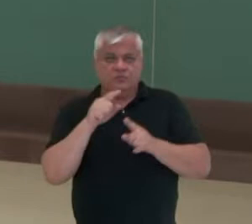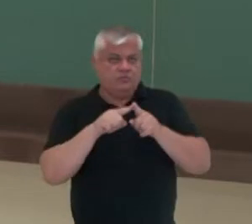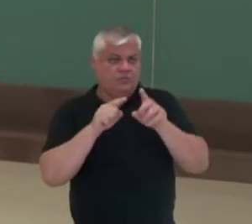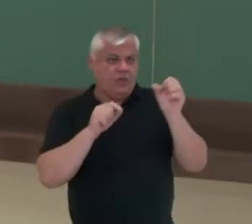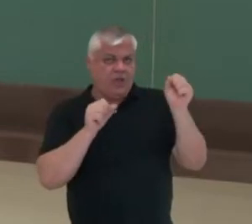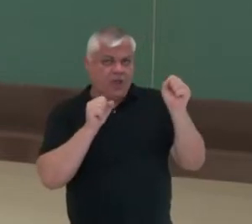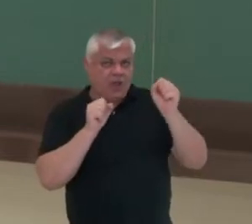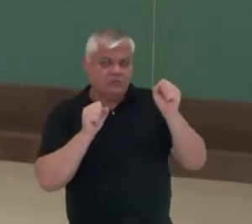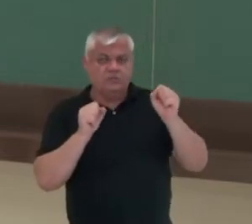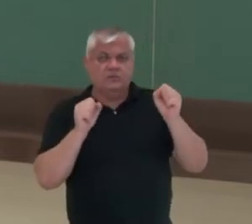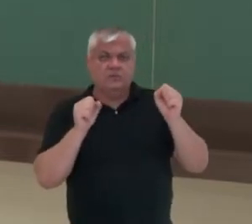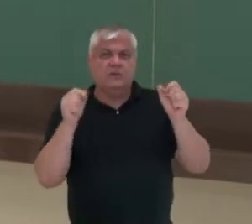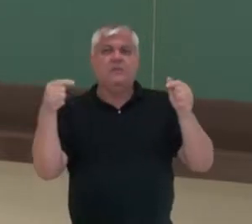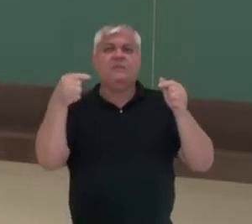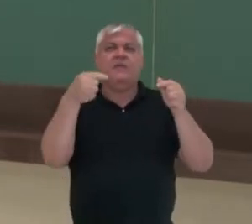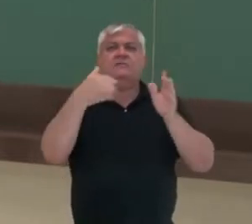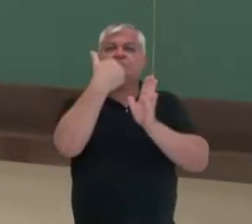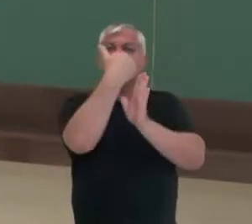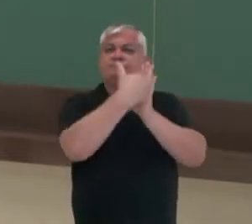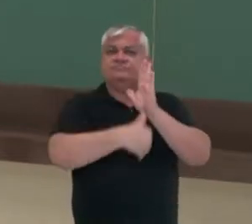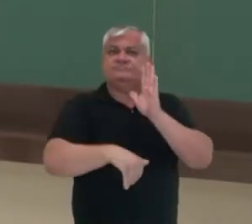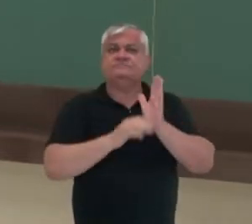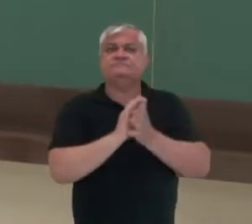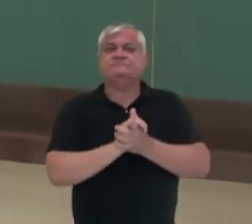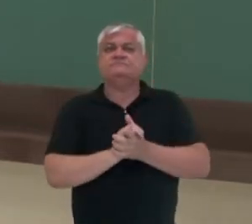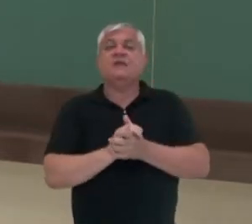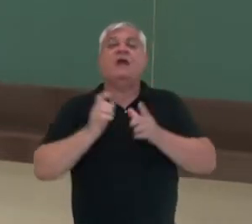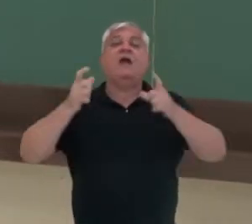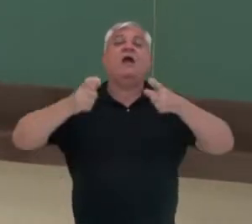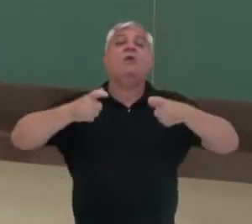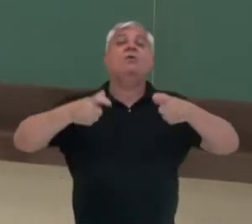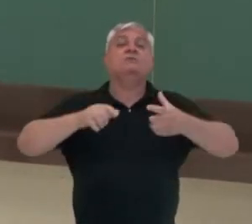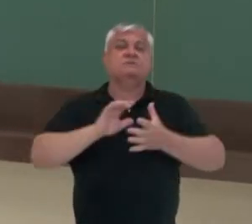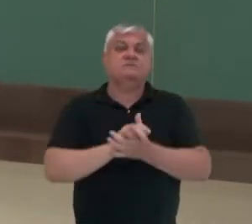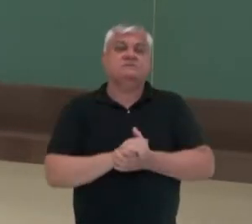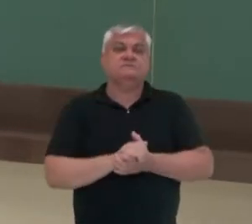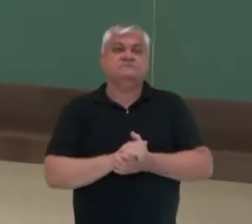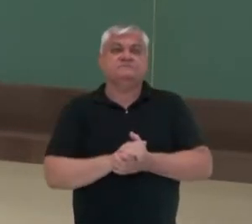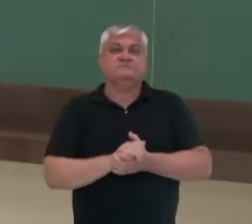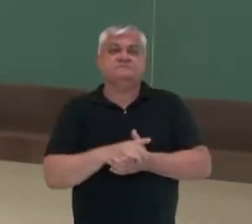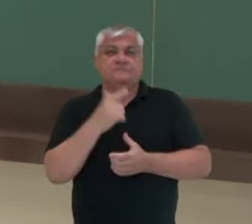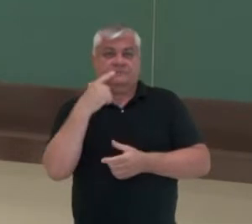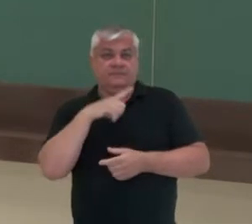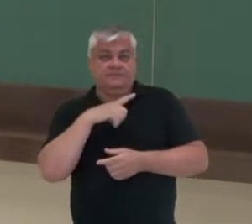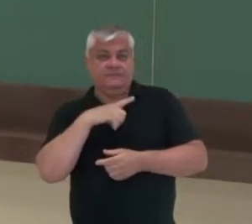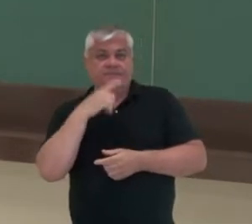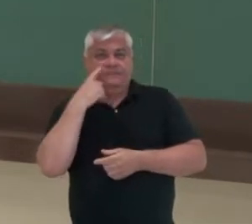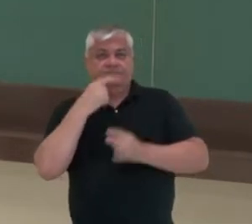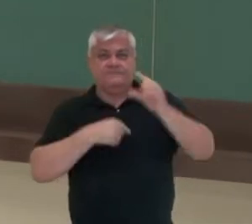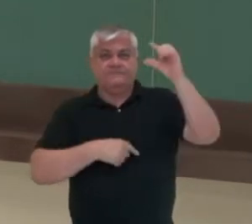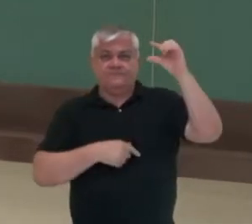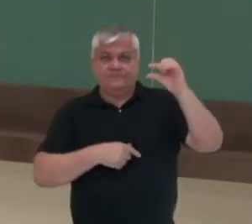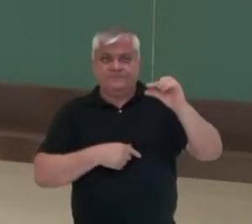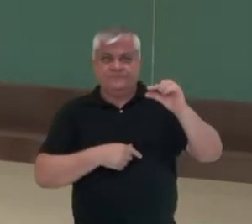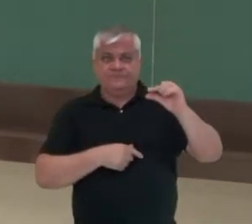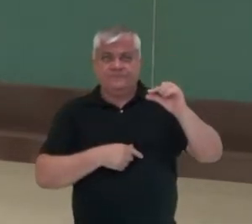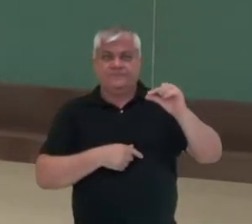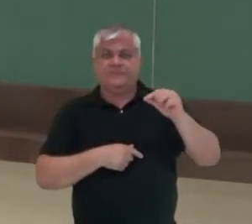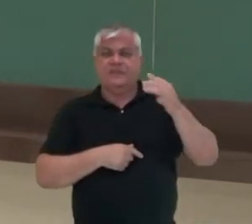períodos onde houve redução do número de mortes. Então, onde que houveram redução, né? A gente tem que observar. Então, tá vendo que aqui, ó, de